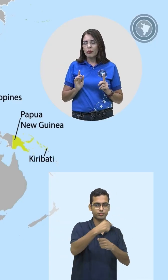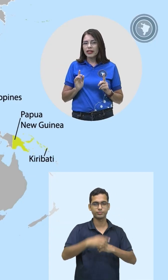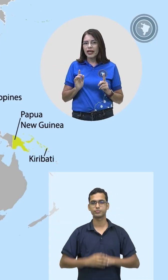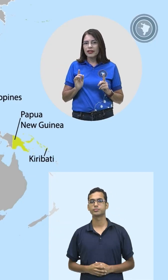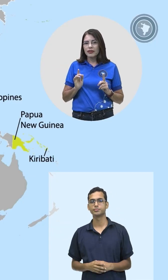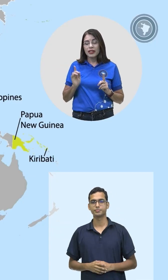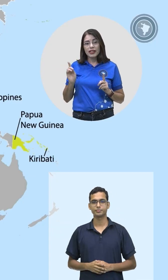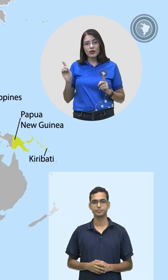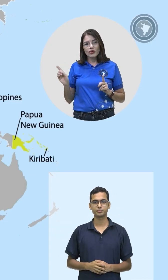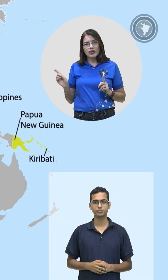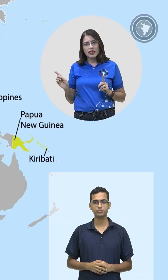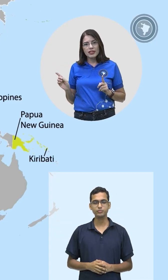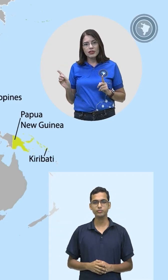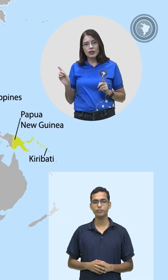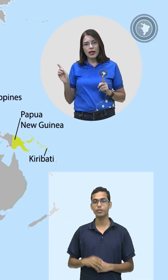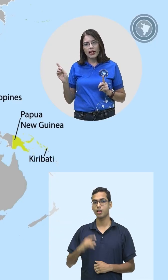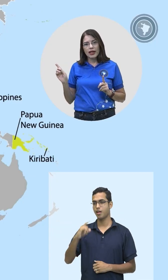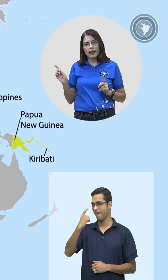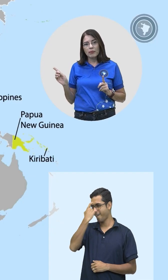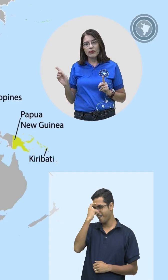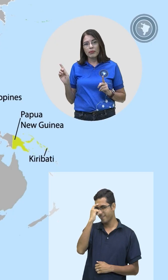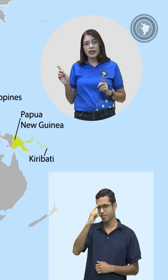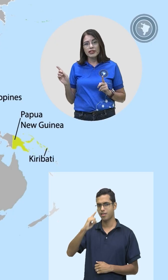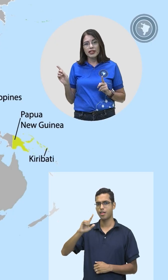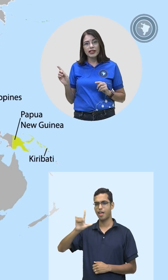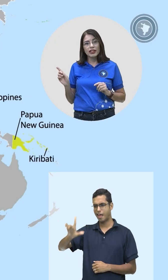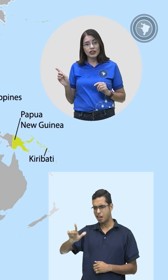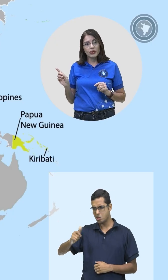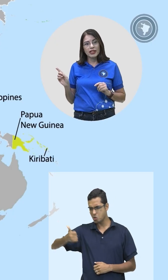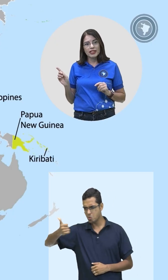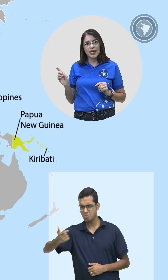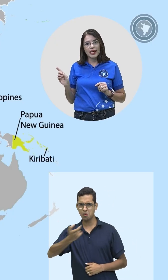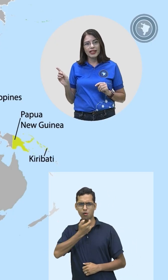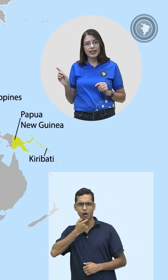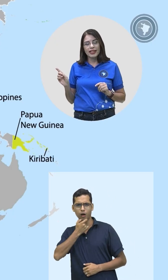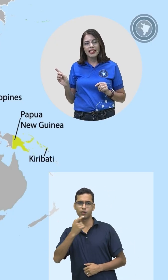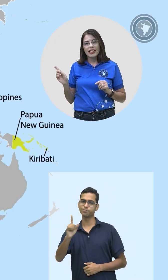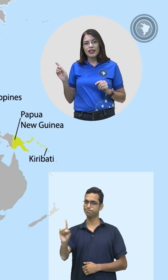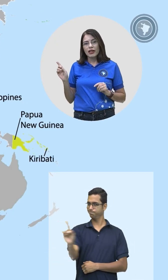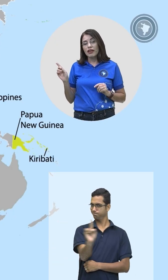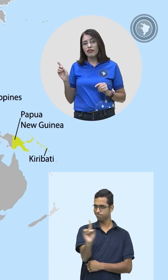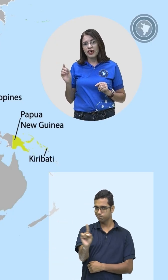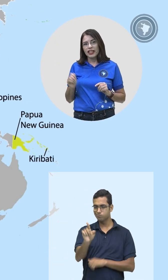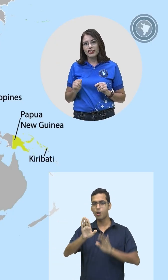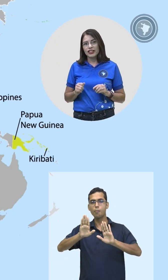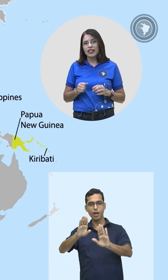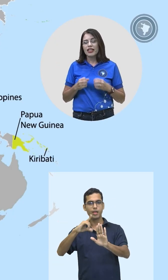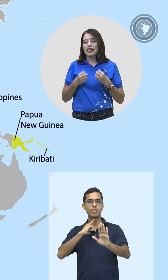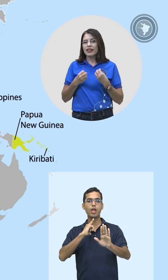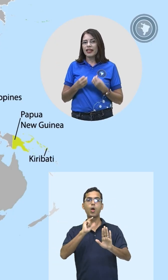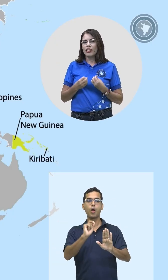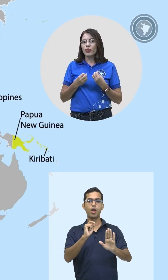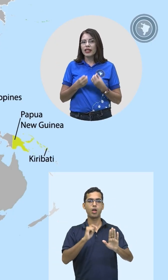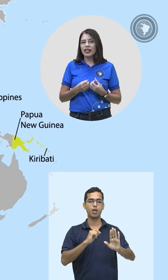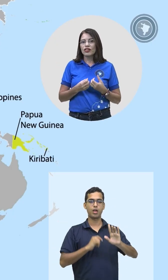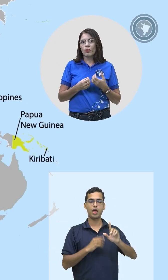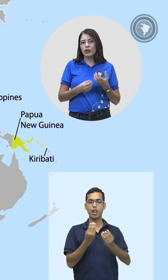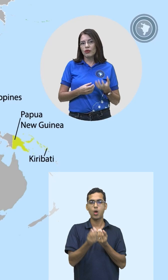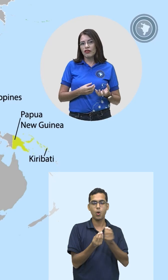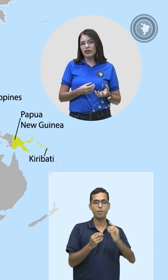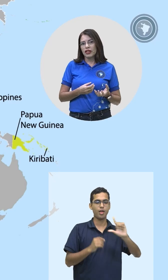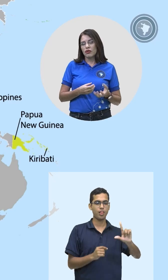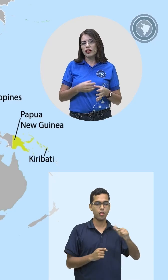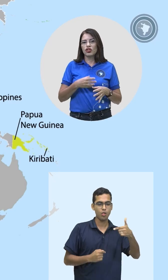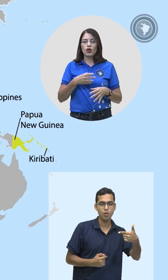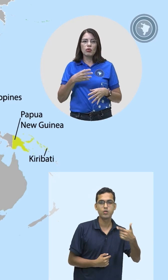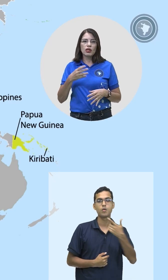como língua materna. E todos esses países aqui que estão em destaque, né? Em verde, que tem o inglês como